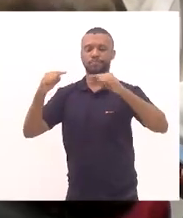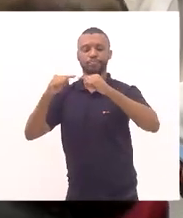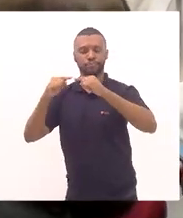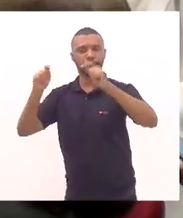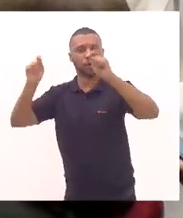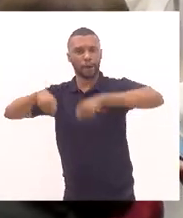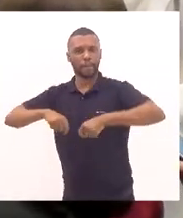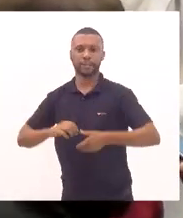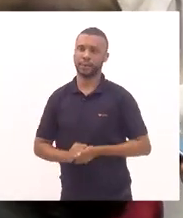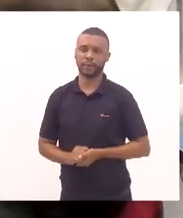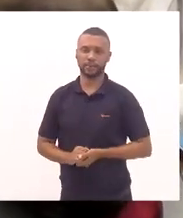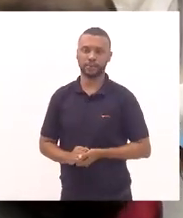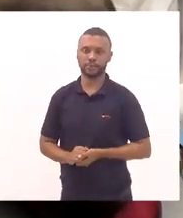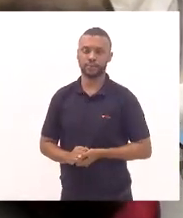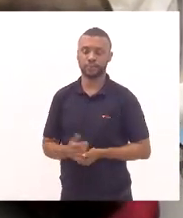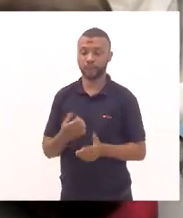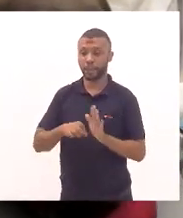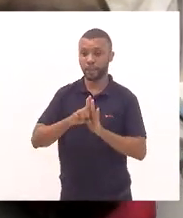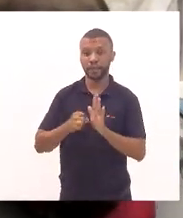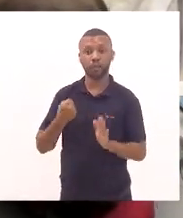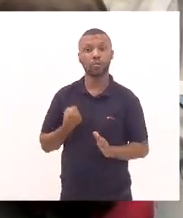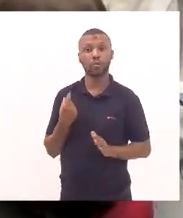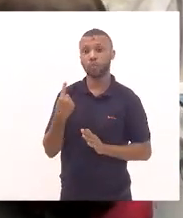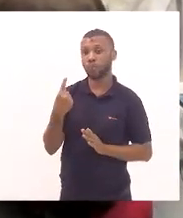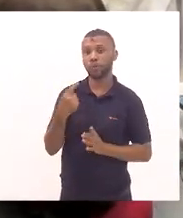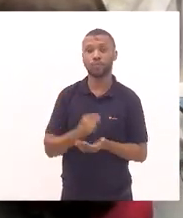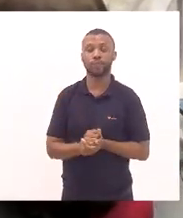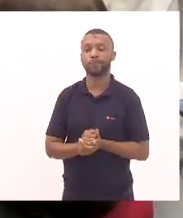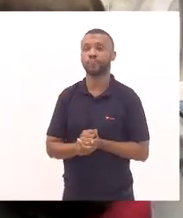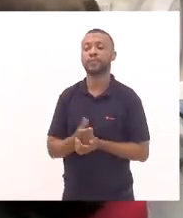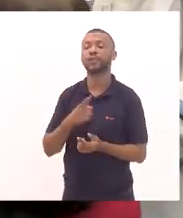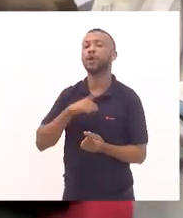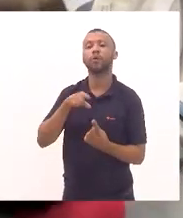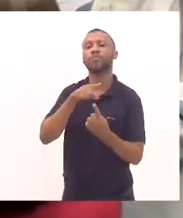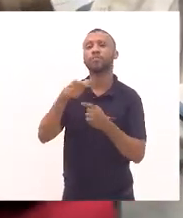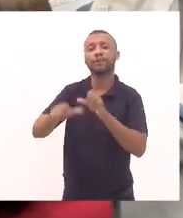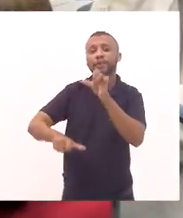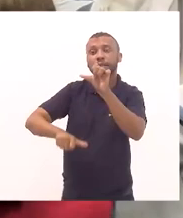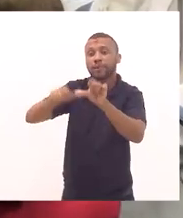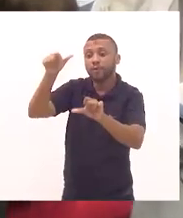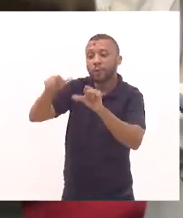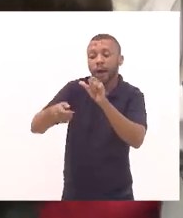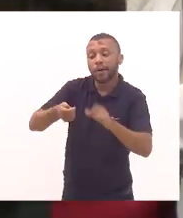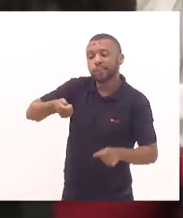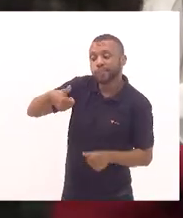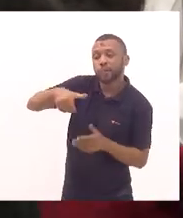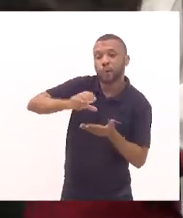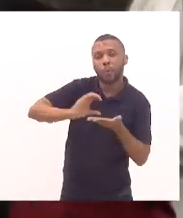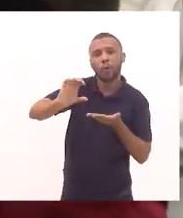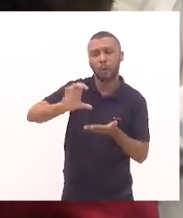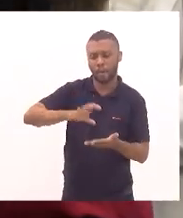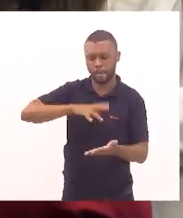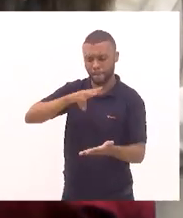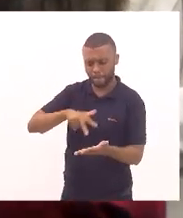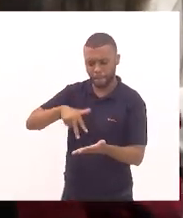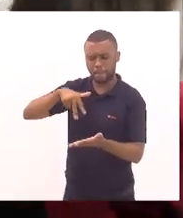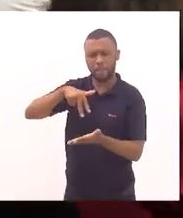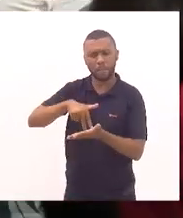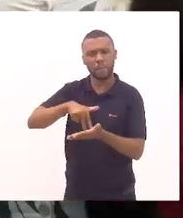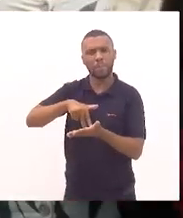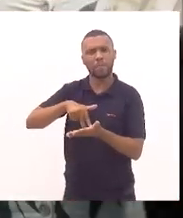E a emenda número 1, que transforma a gratificação por bravura